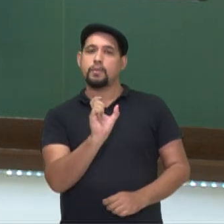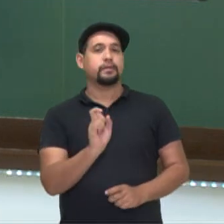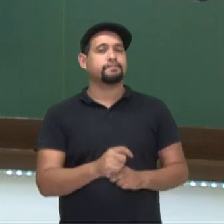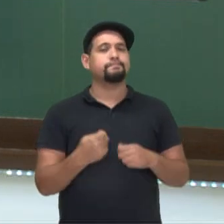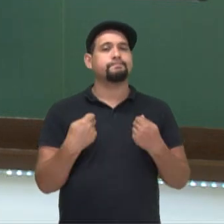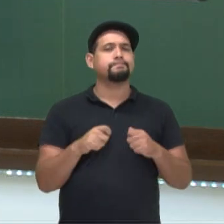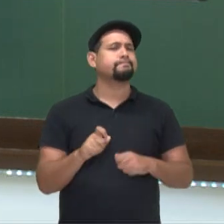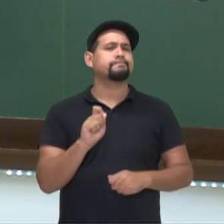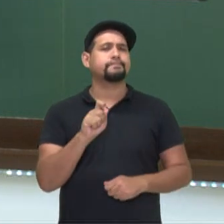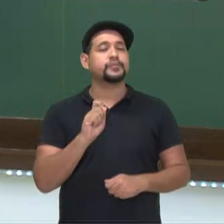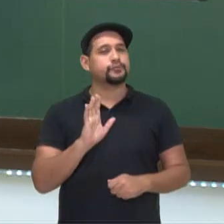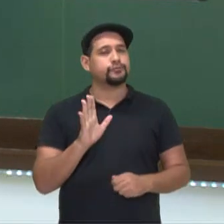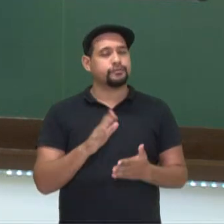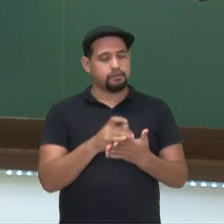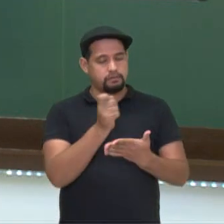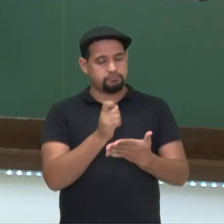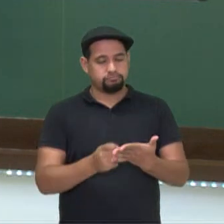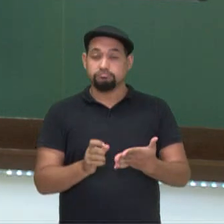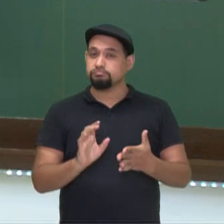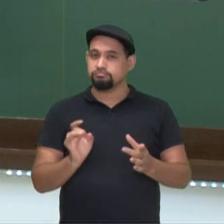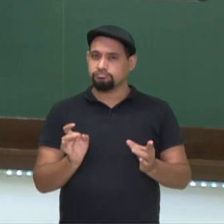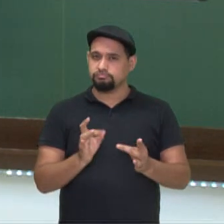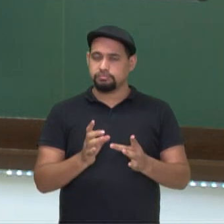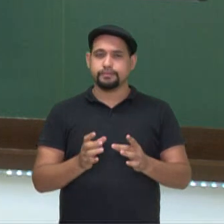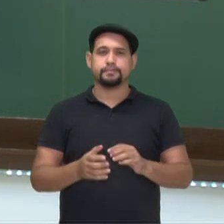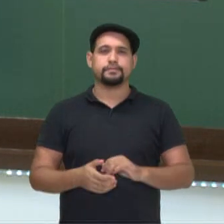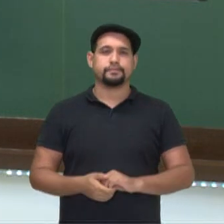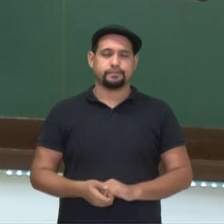precisa para aquilo que eu escrevi, tá?